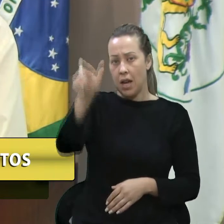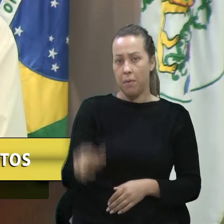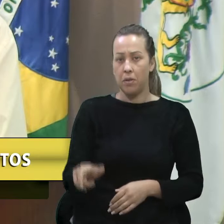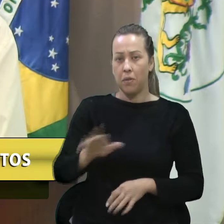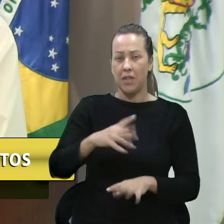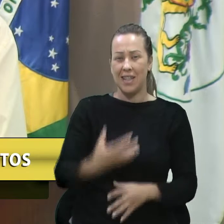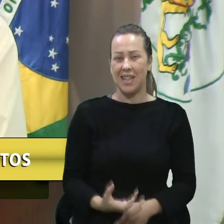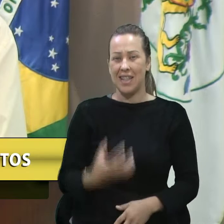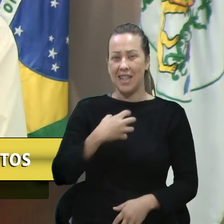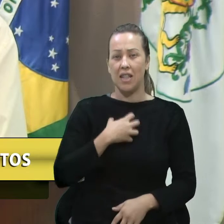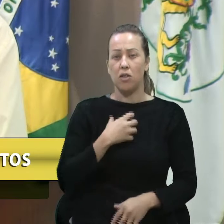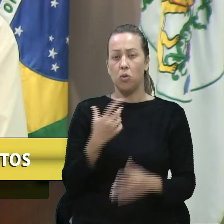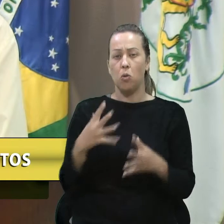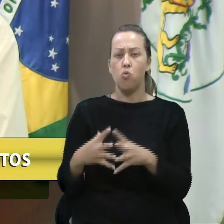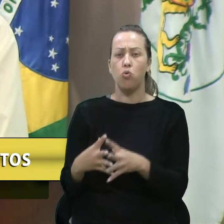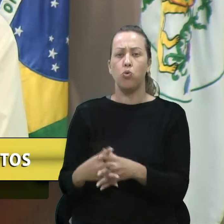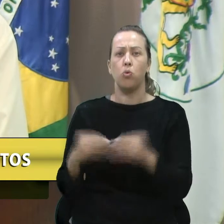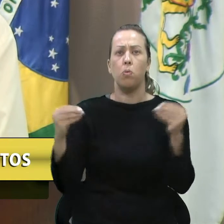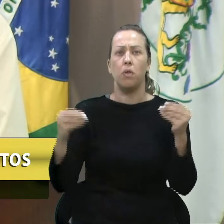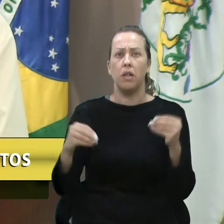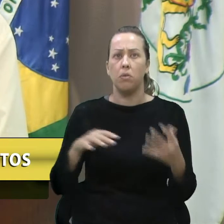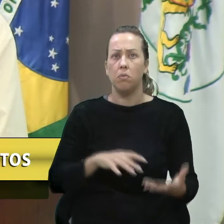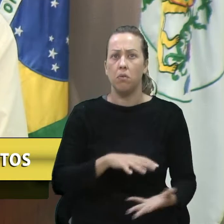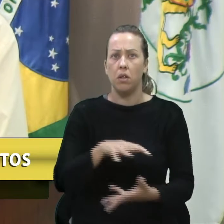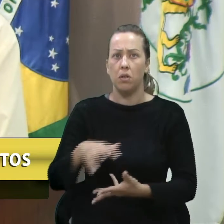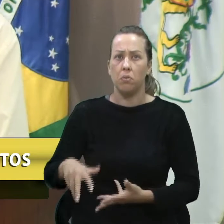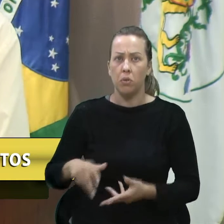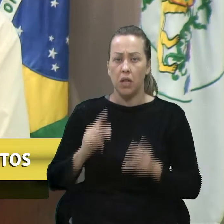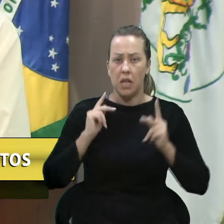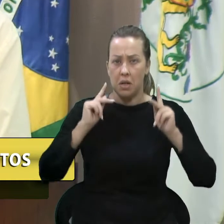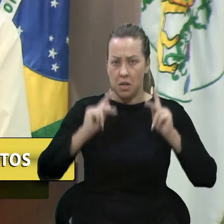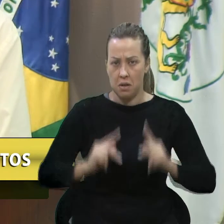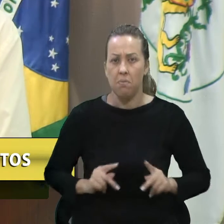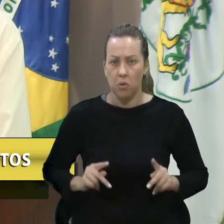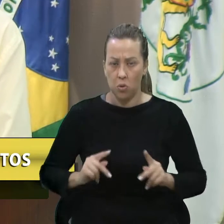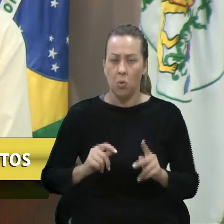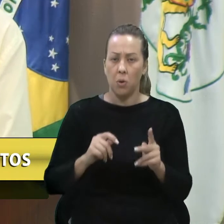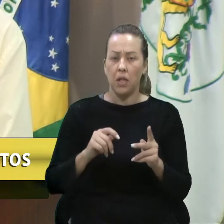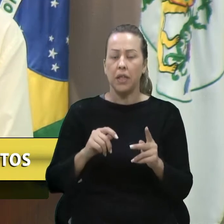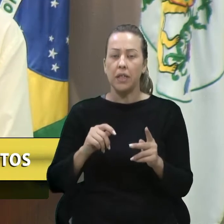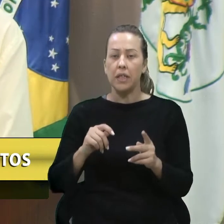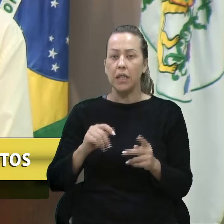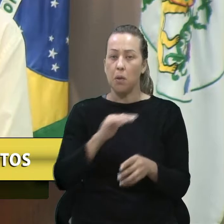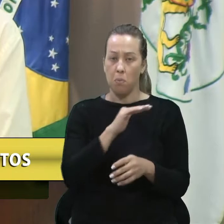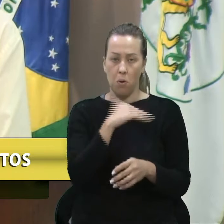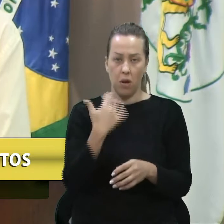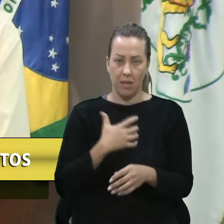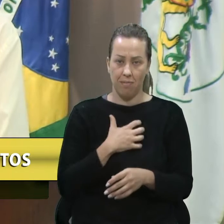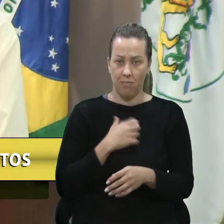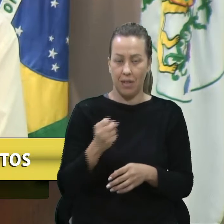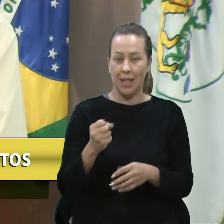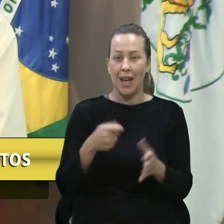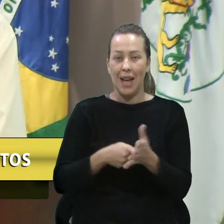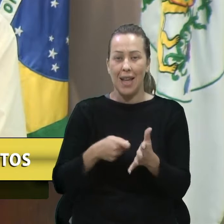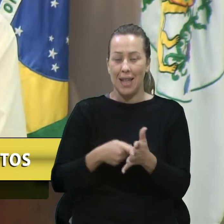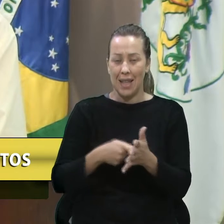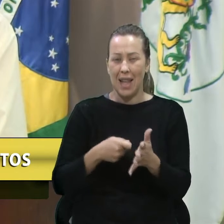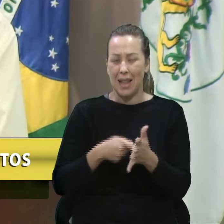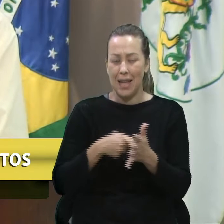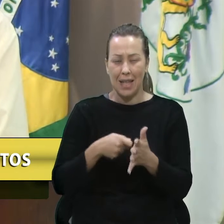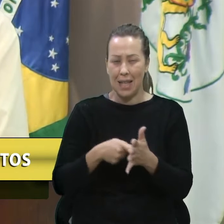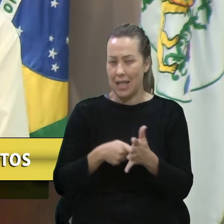com a impressão de que não existe para o mundo. A pessoa que morre por suicídio, que ele tenta morrer por